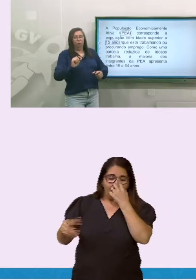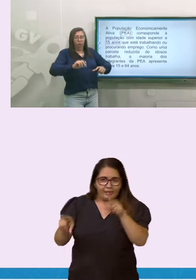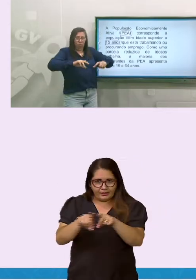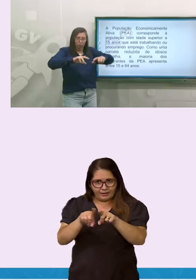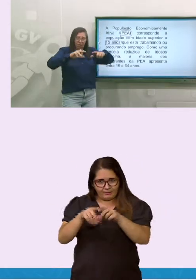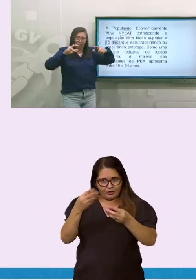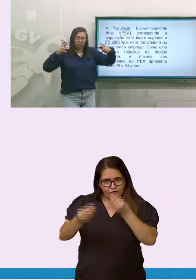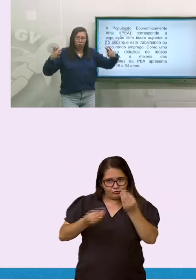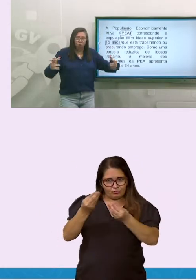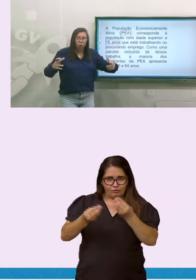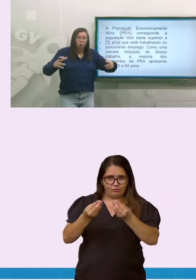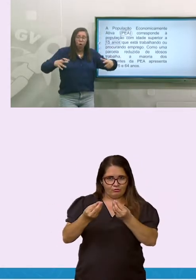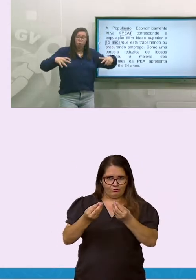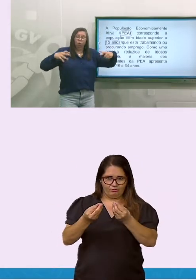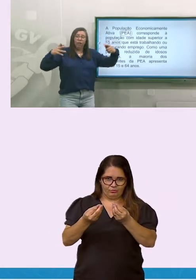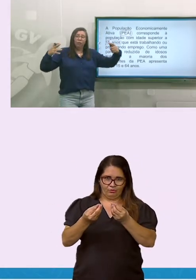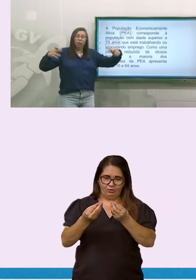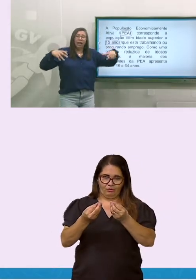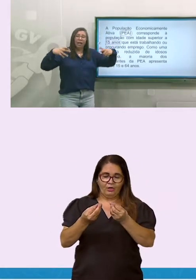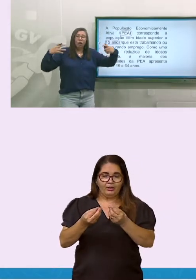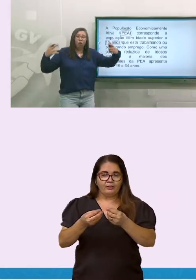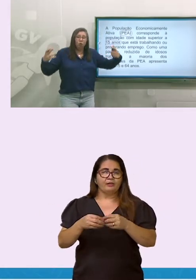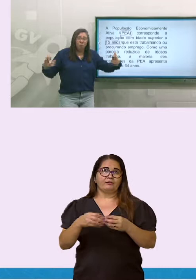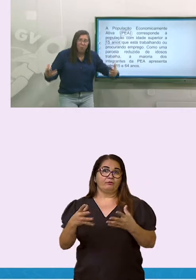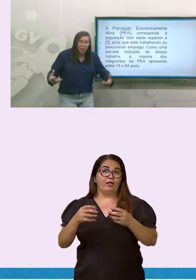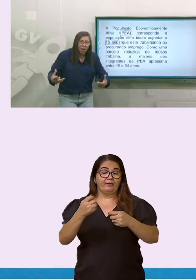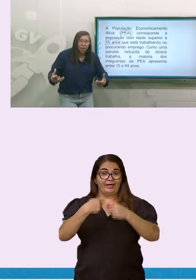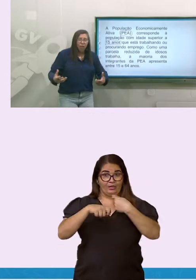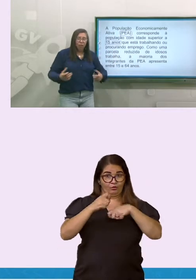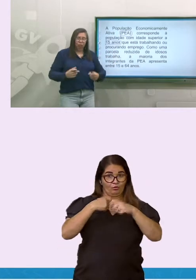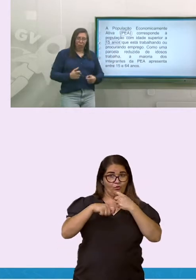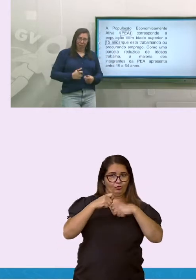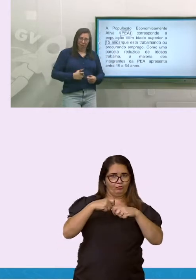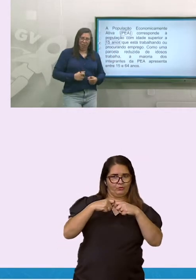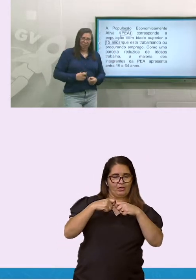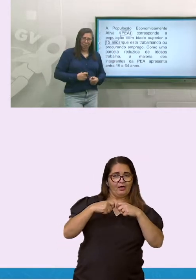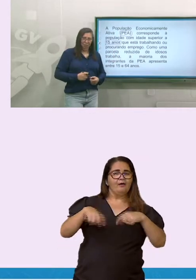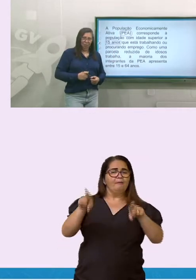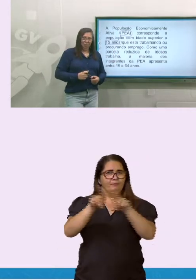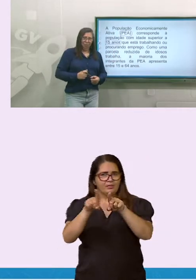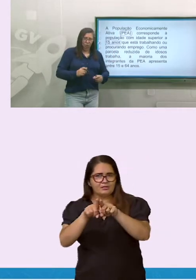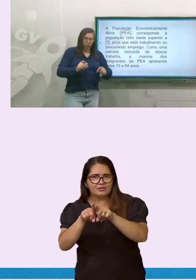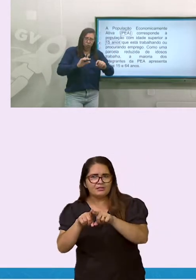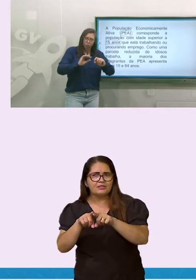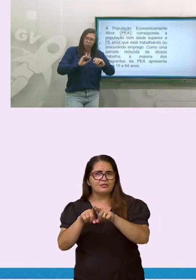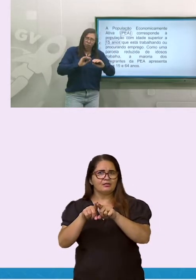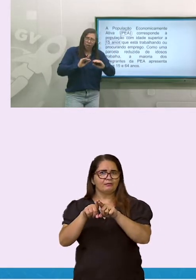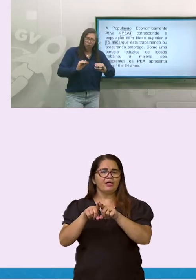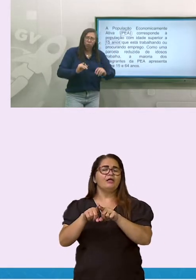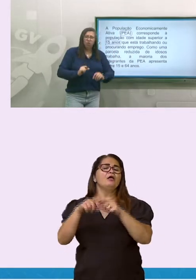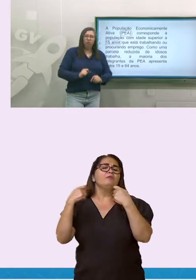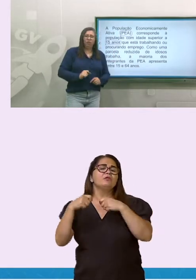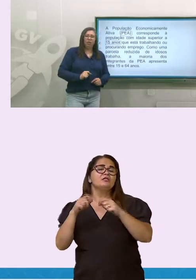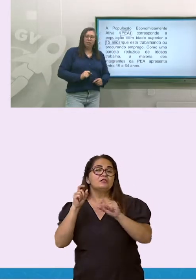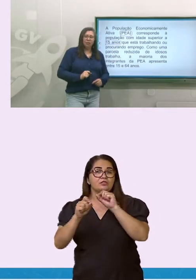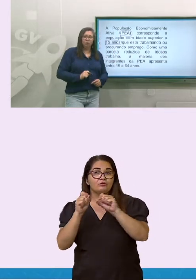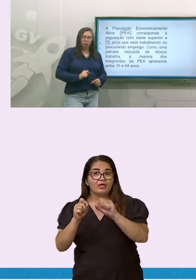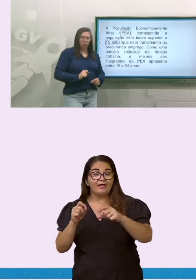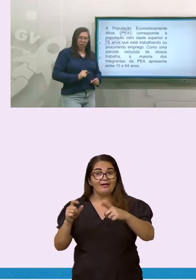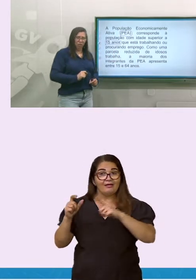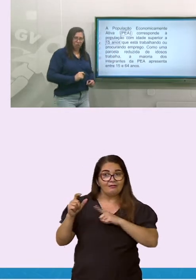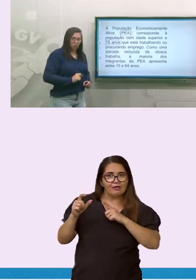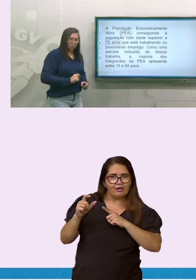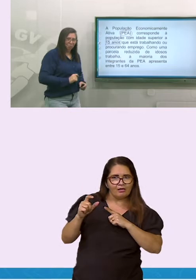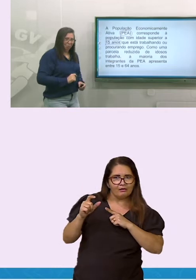do setor ou dentro da economia do país. Isso faz uma diferença